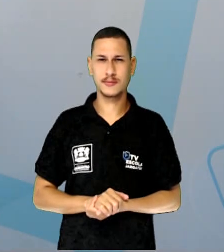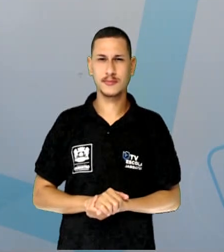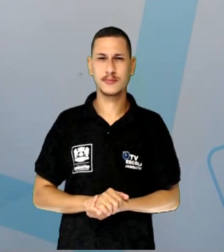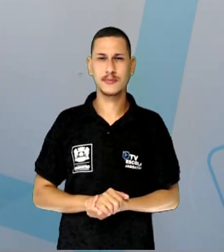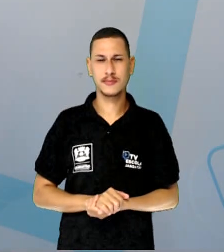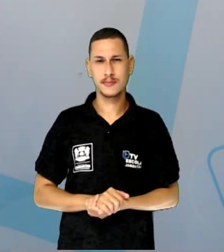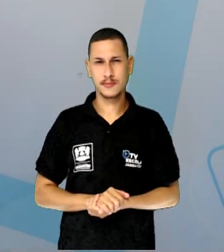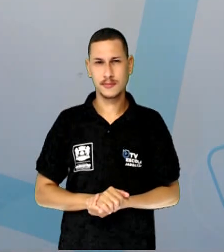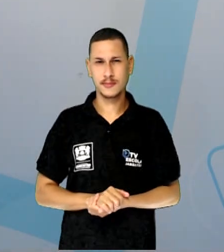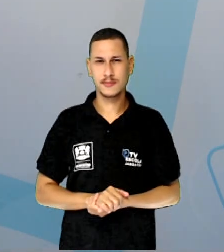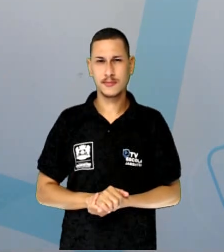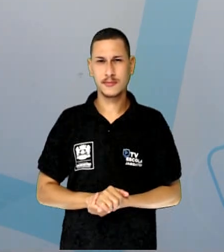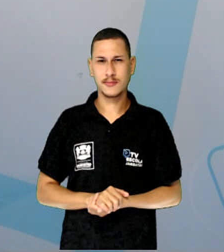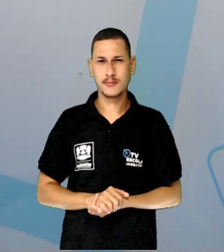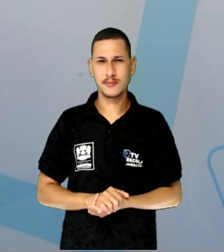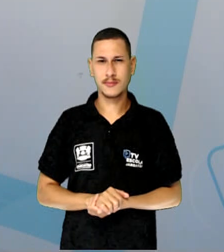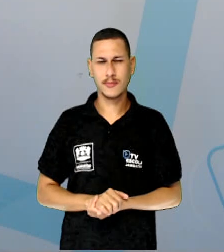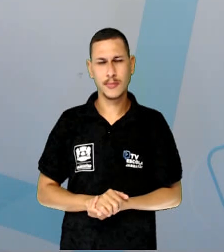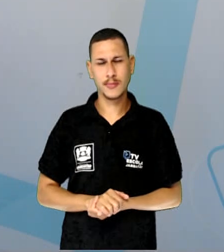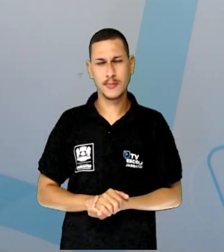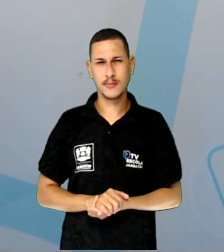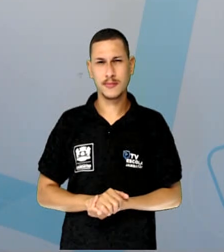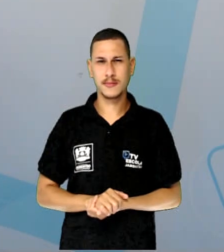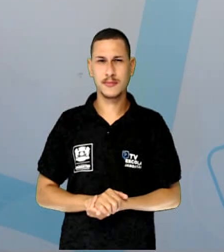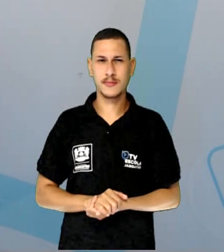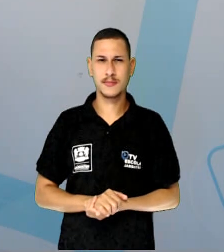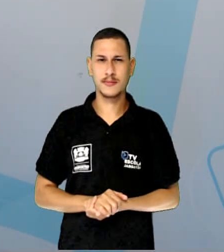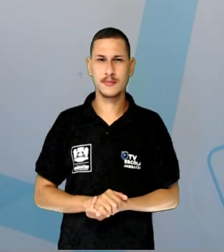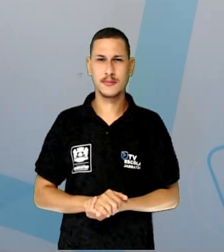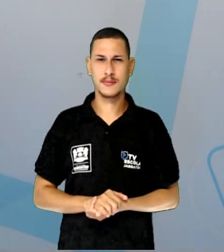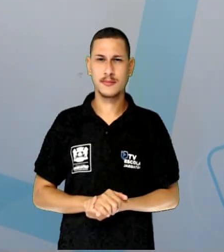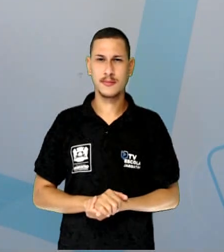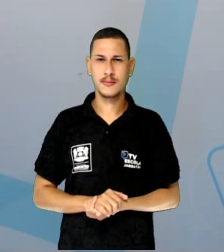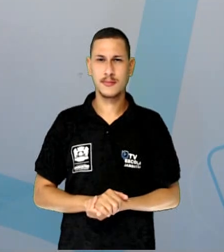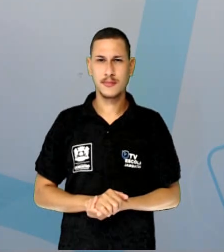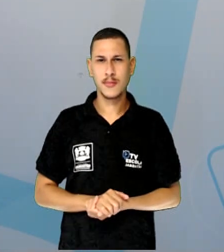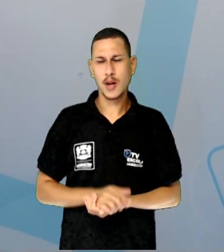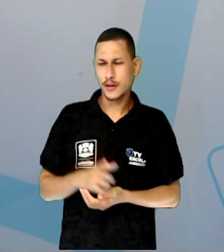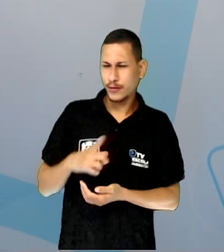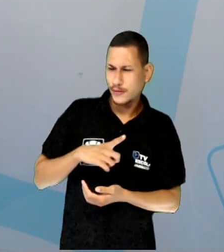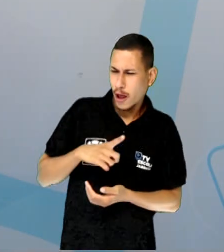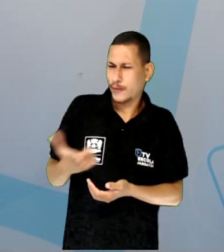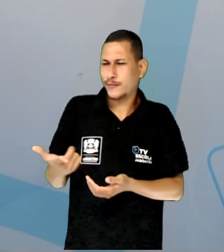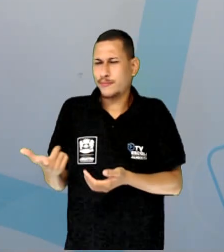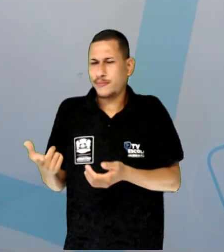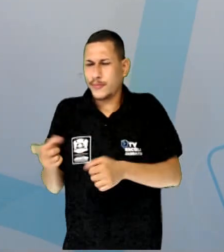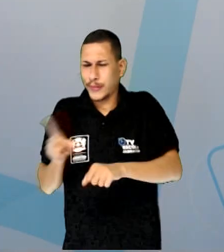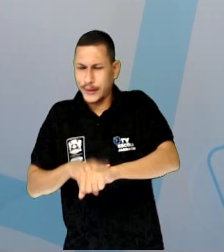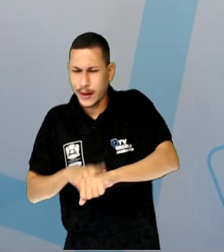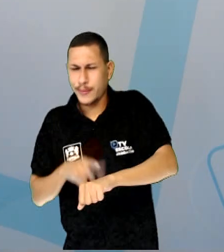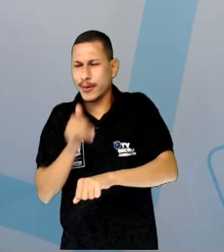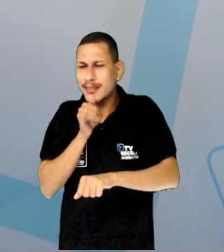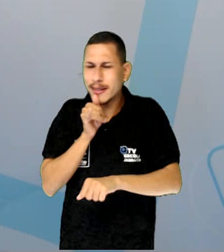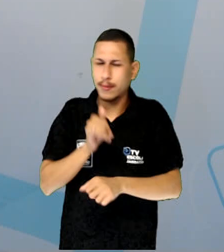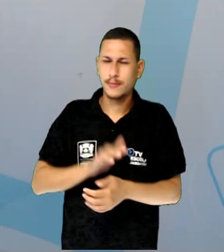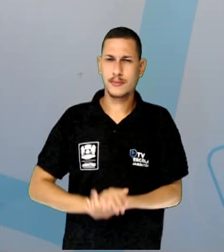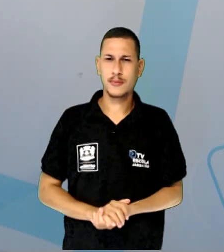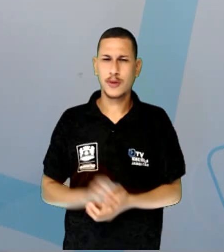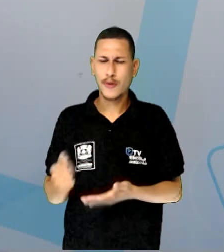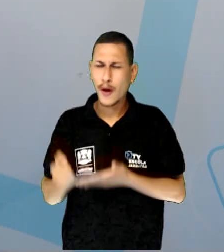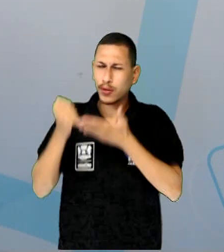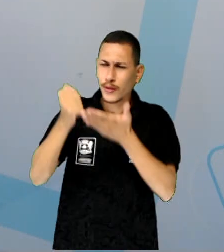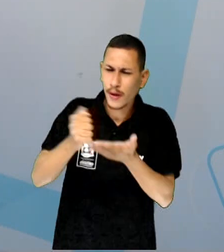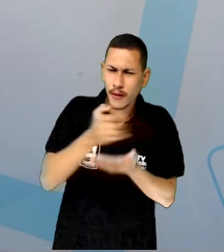né? Ele ajudaria você, se ele estivesse com tempo, digamos assim, né? Ele